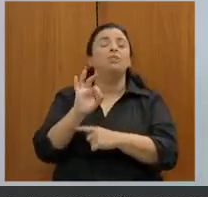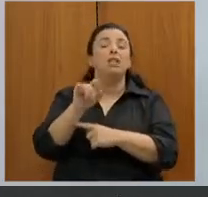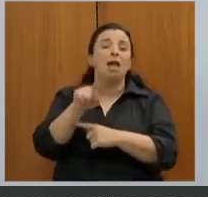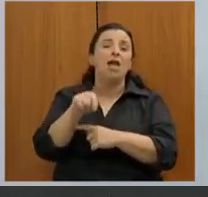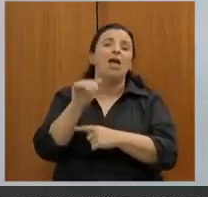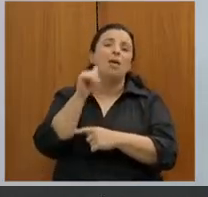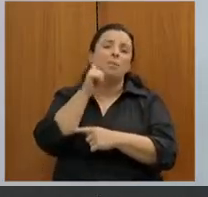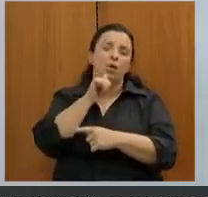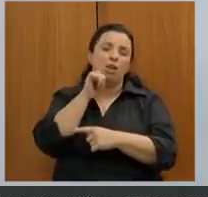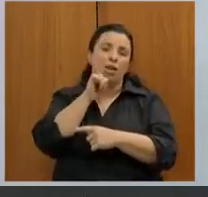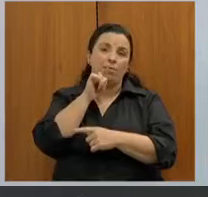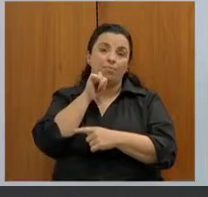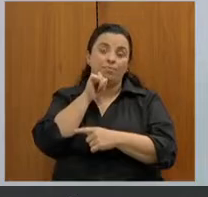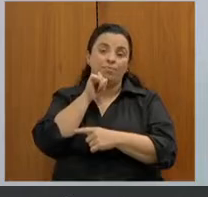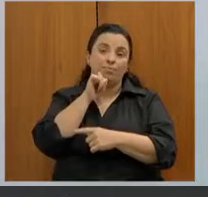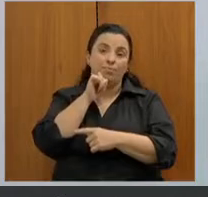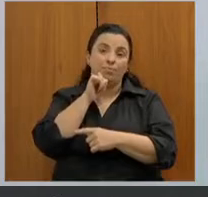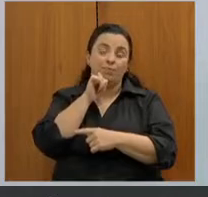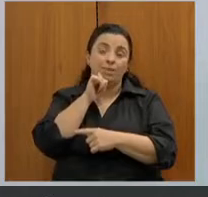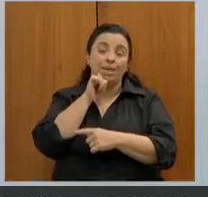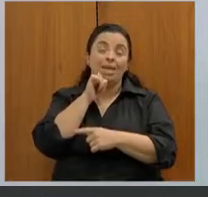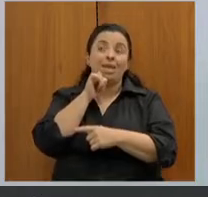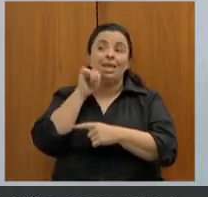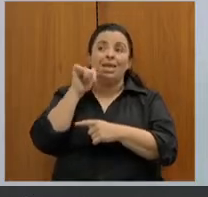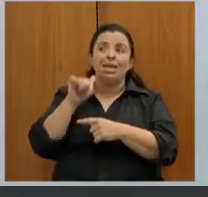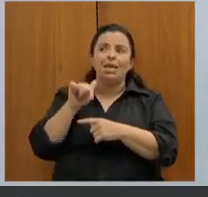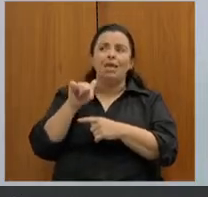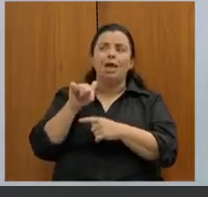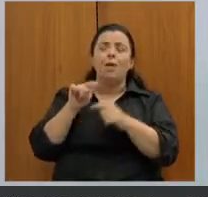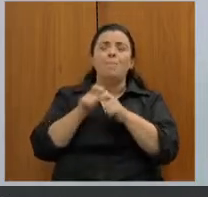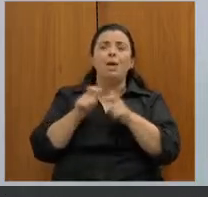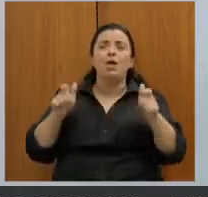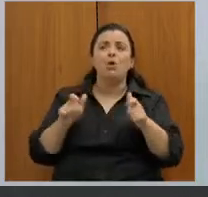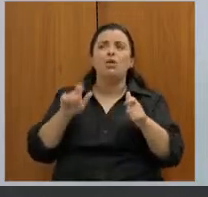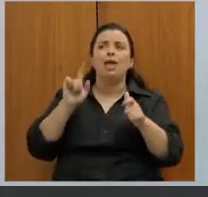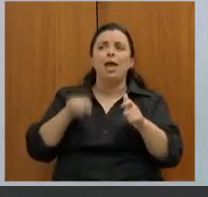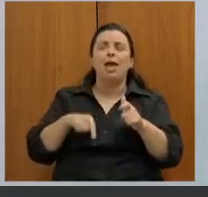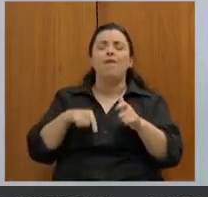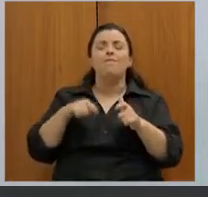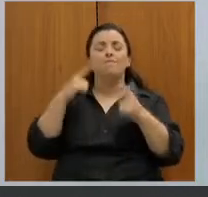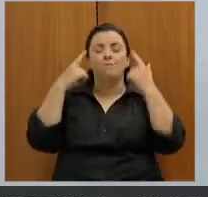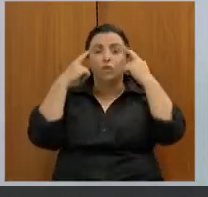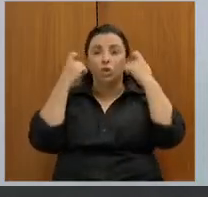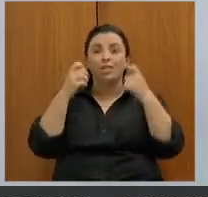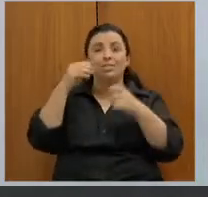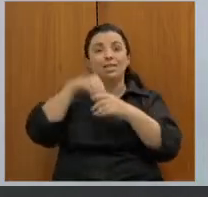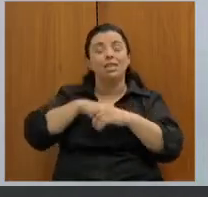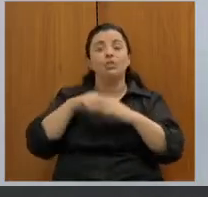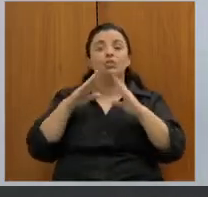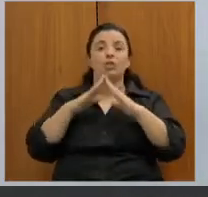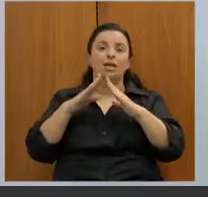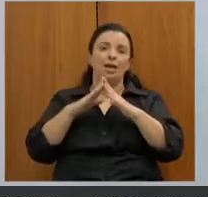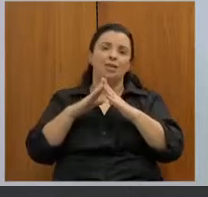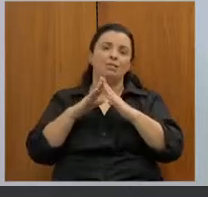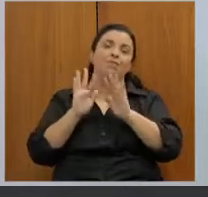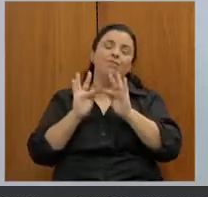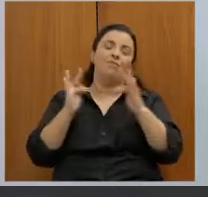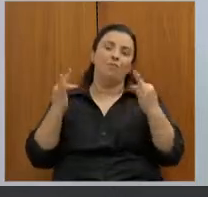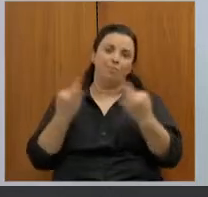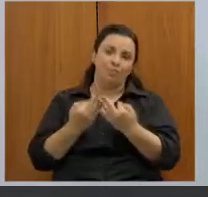e noventa e cinco porcento são violências domésticas e familiares